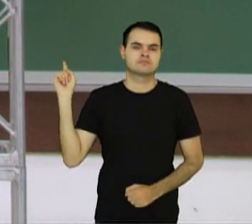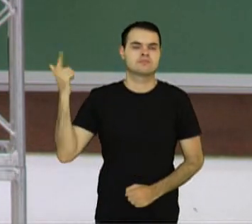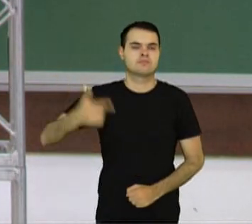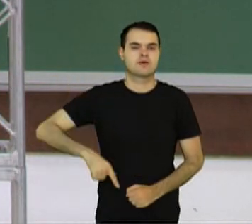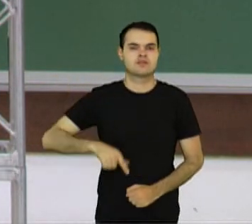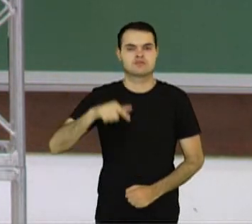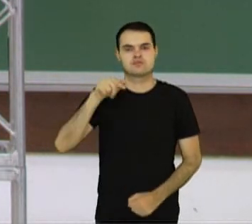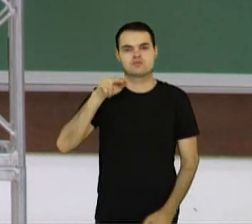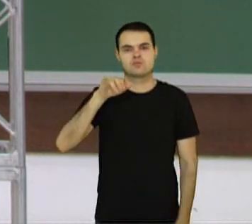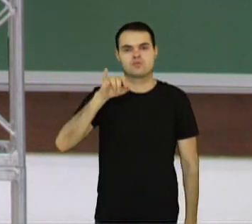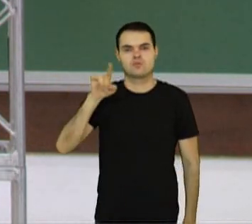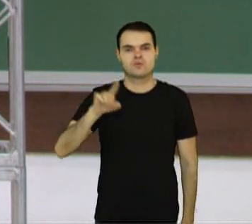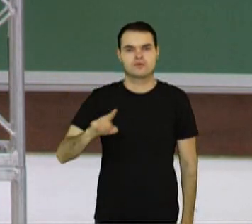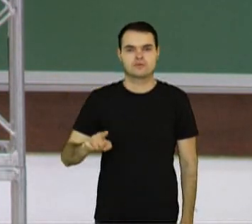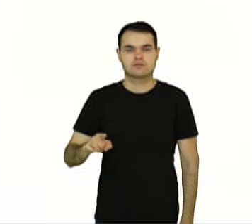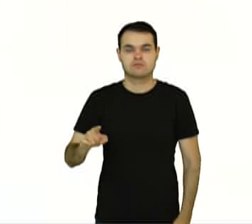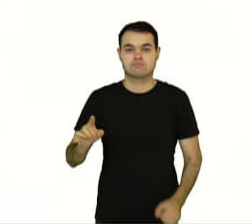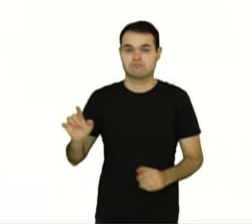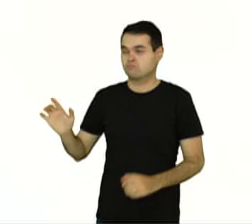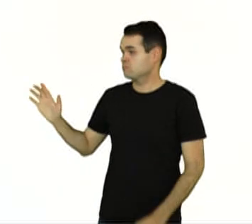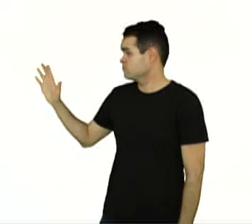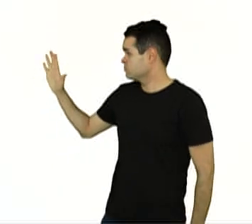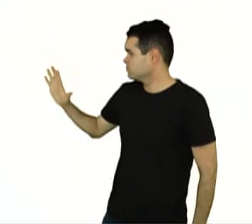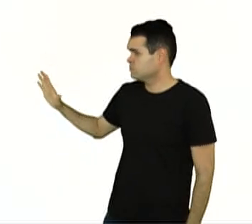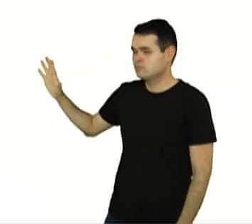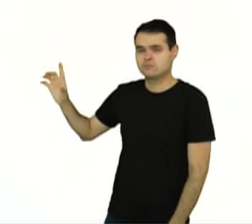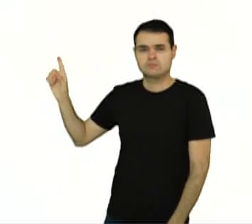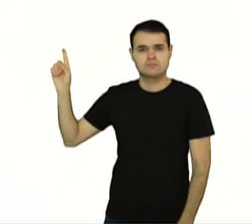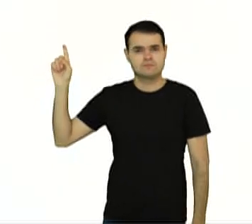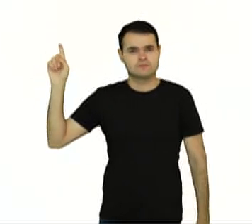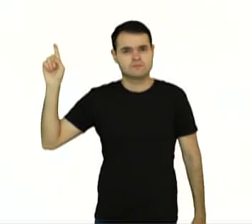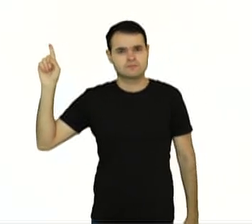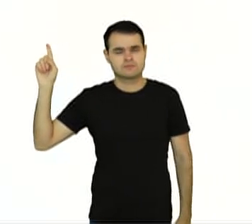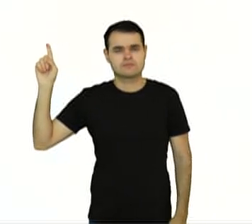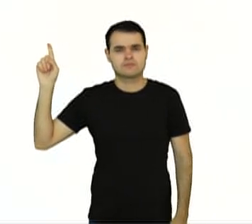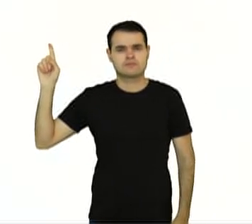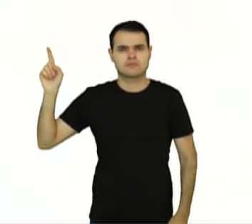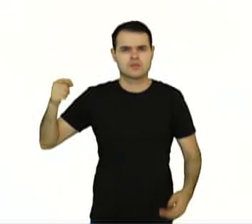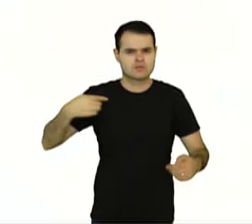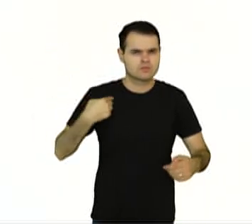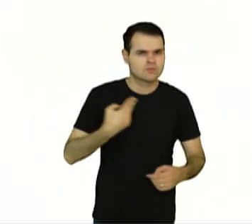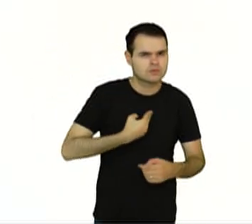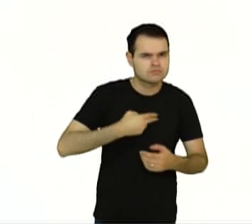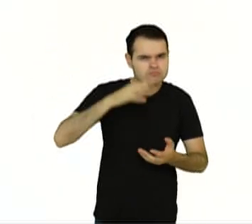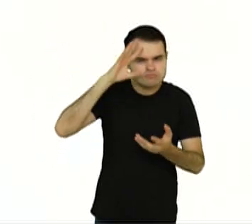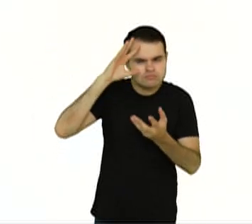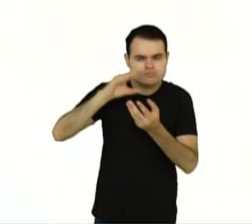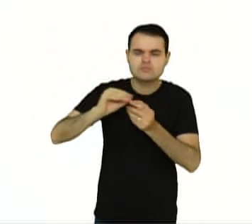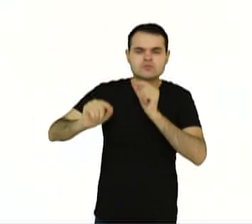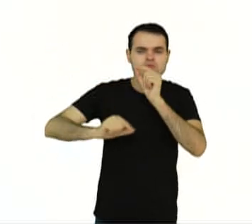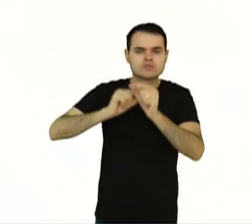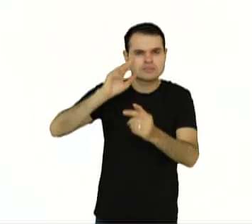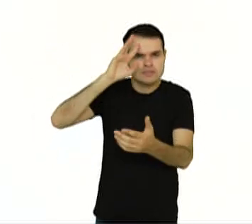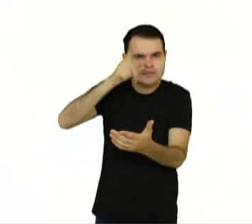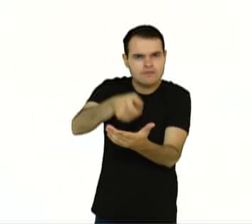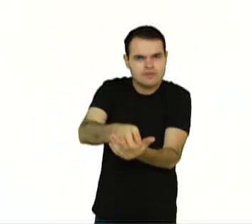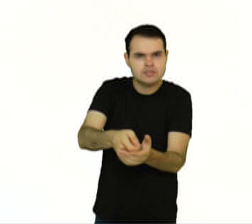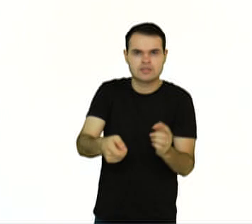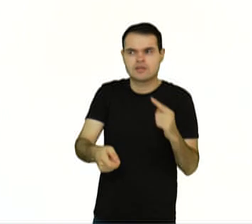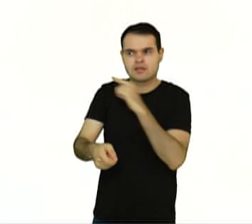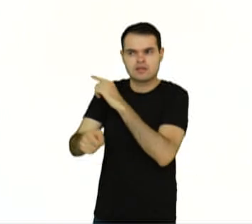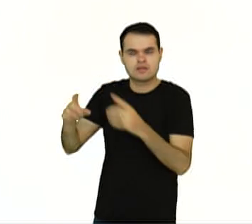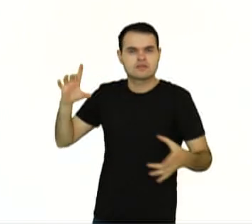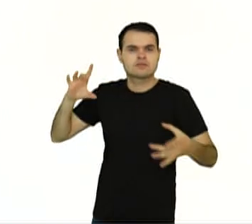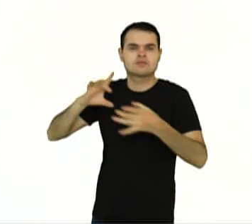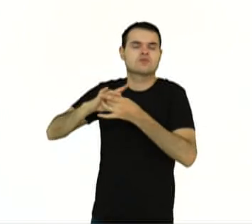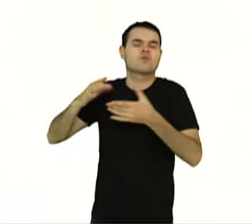quiz. Olha, com base na imagem, podemos definir que ela se refere a uma interferência,